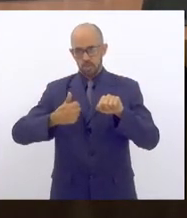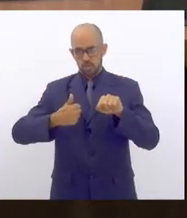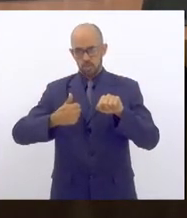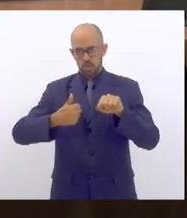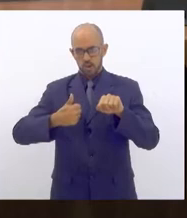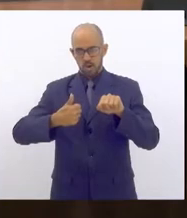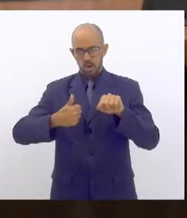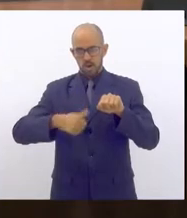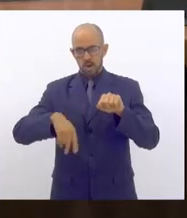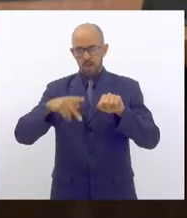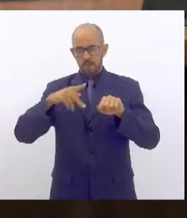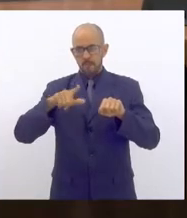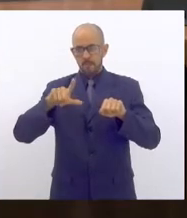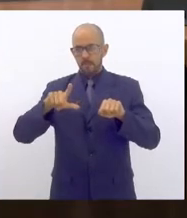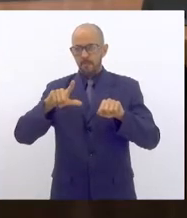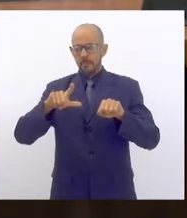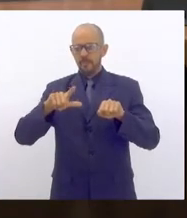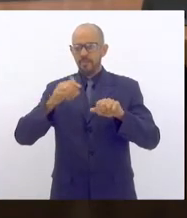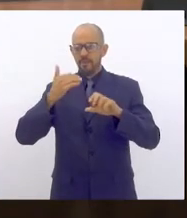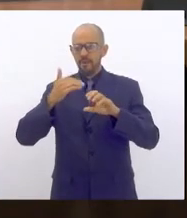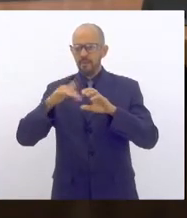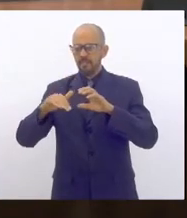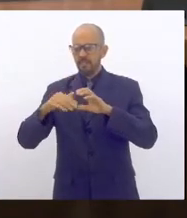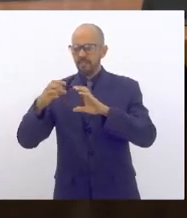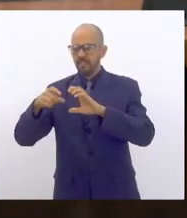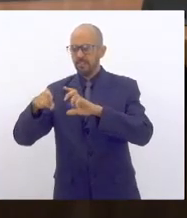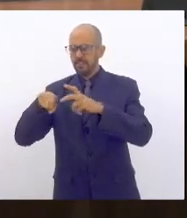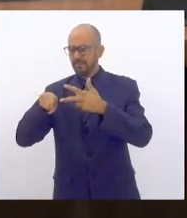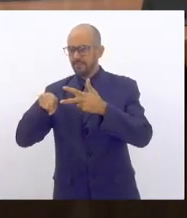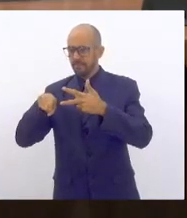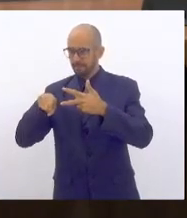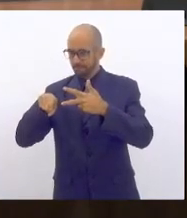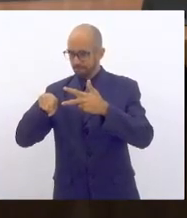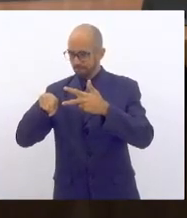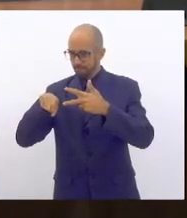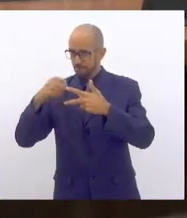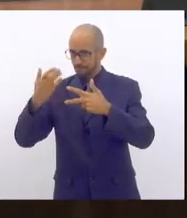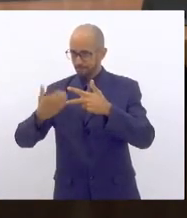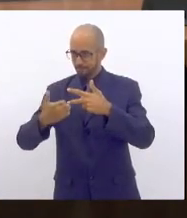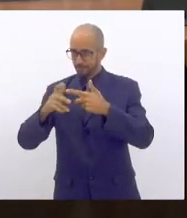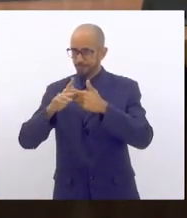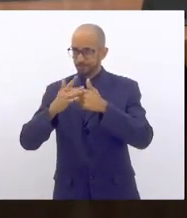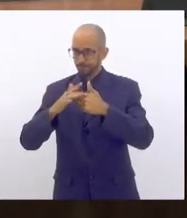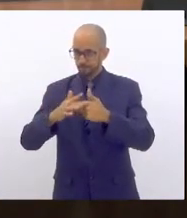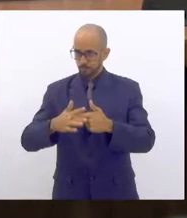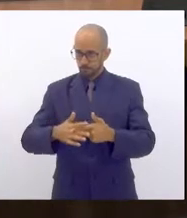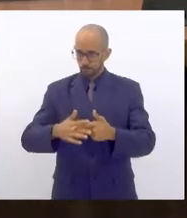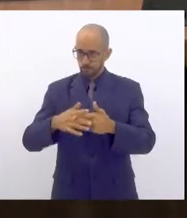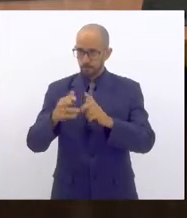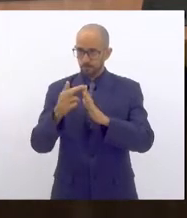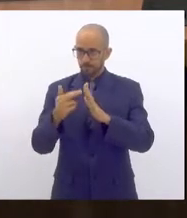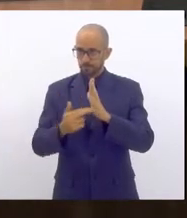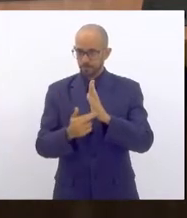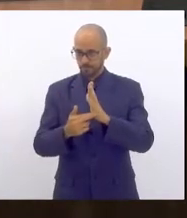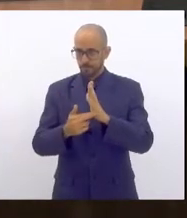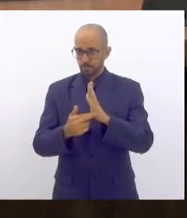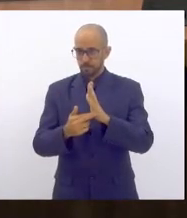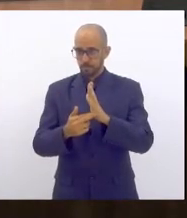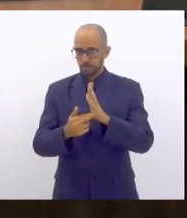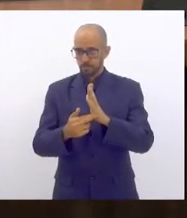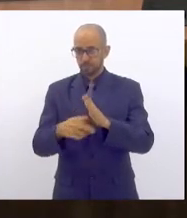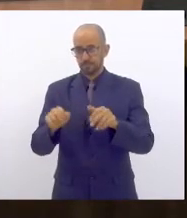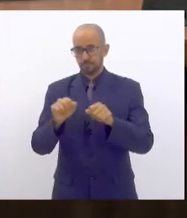Que no projeto mandado pelo Executivo, ele quer a regulamentação que foi feita na